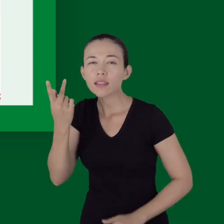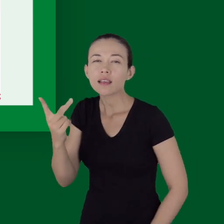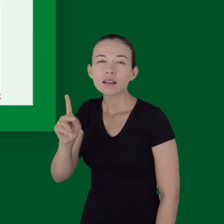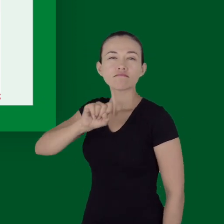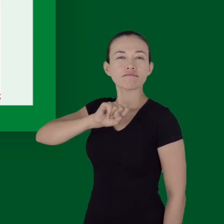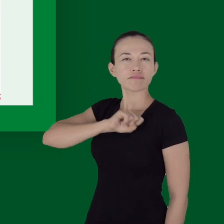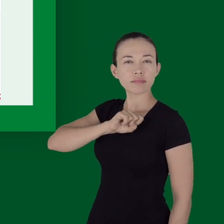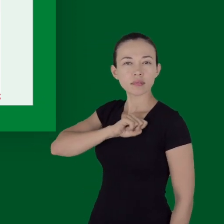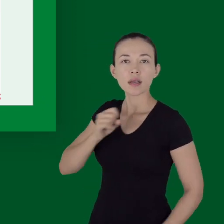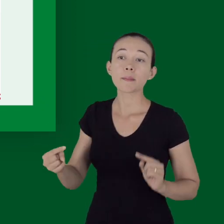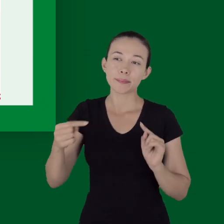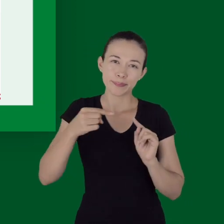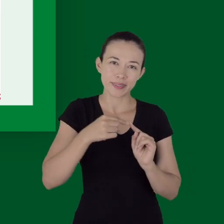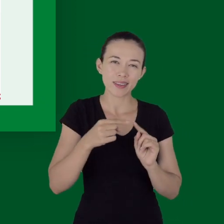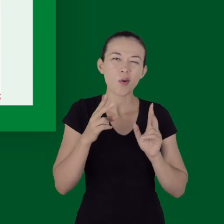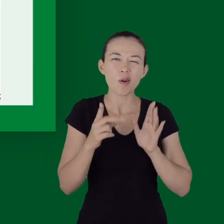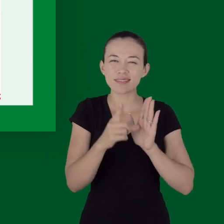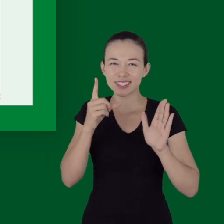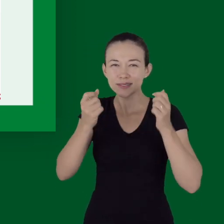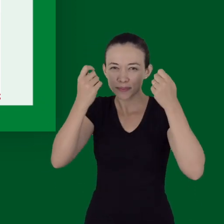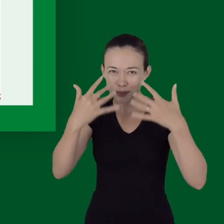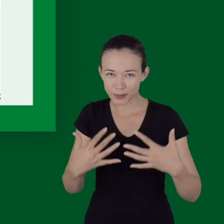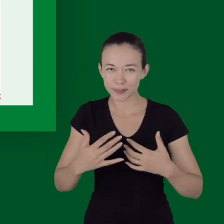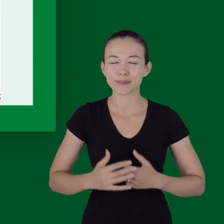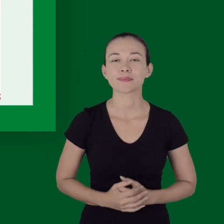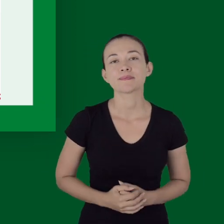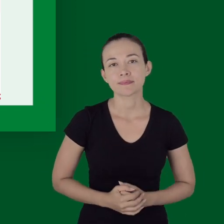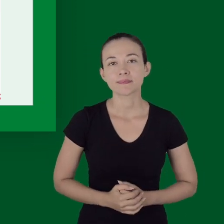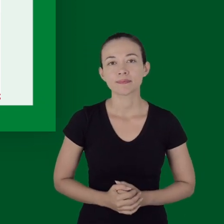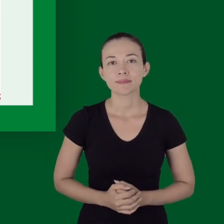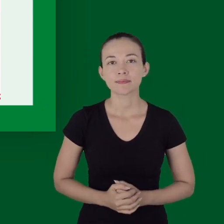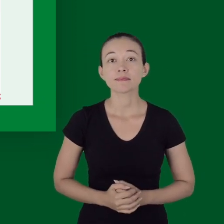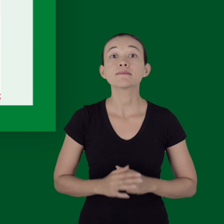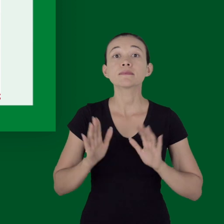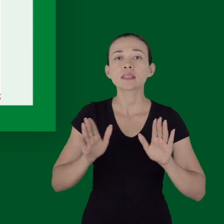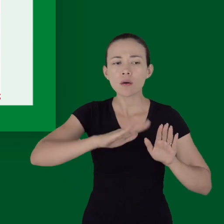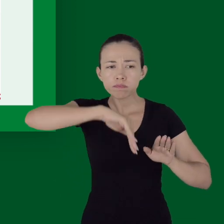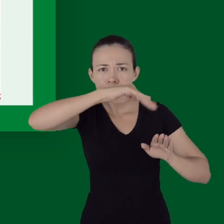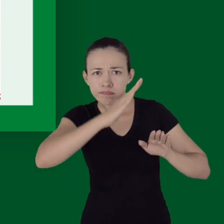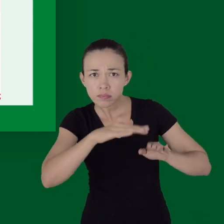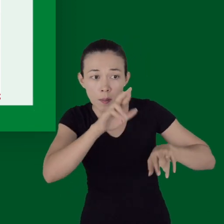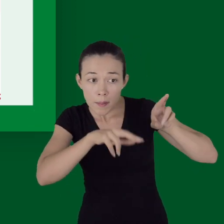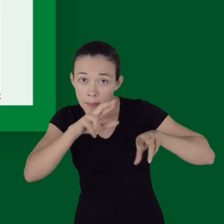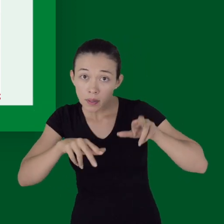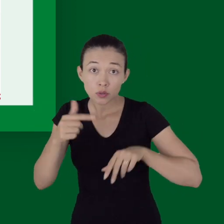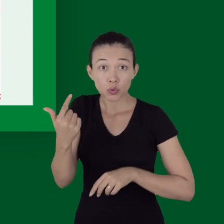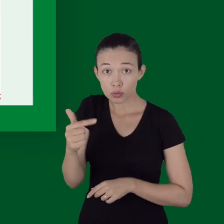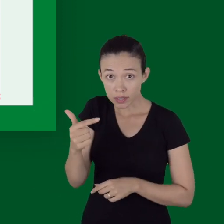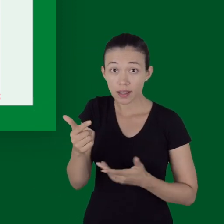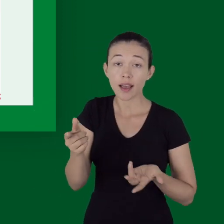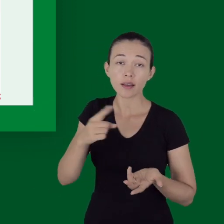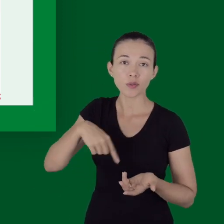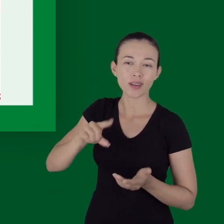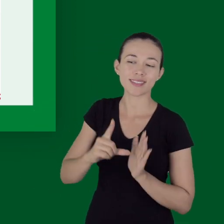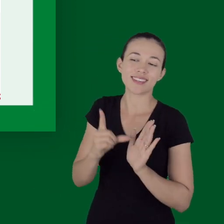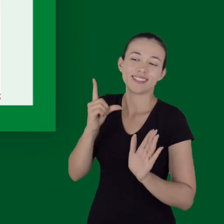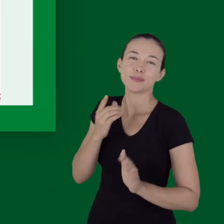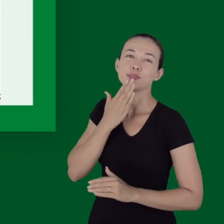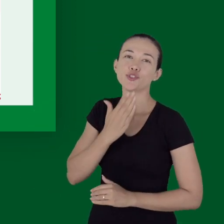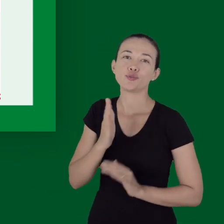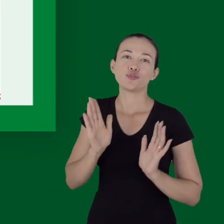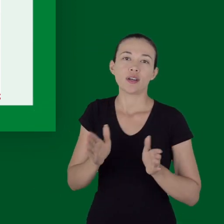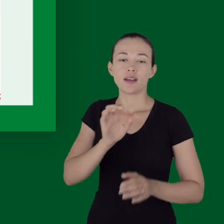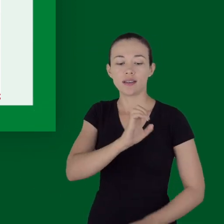arritmia, né? Que a gente já falou de cada uma. Se não tiver sinal de instabilização, a gente já pediu um eletro, né? E já